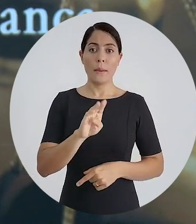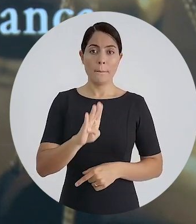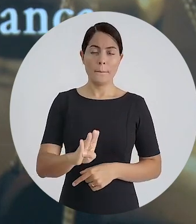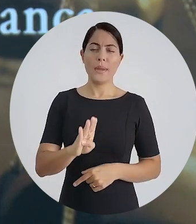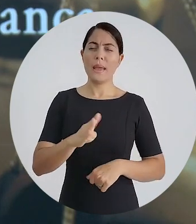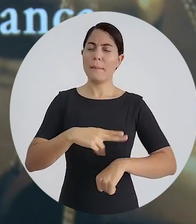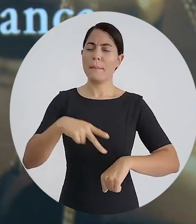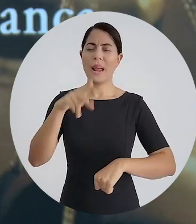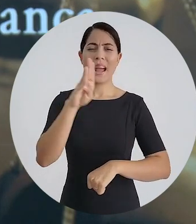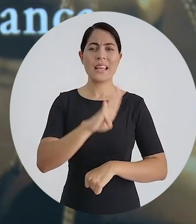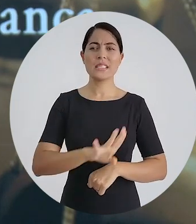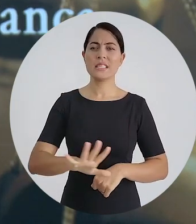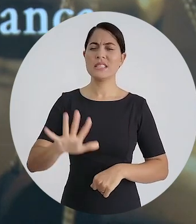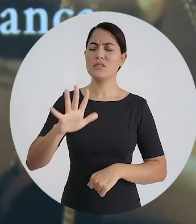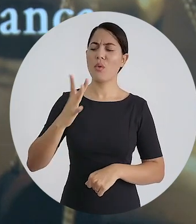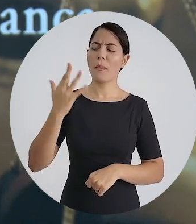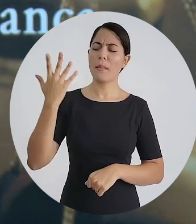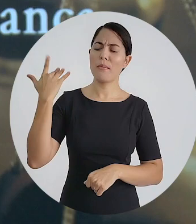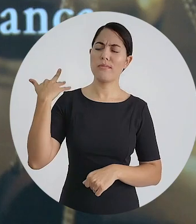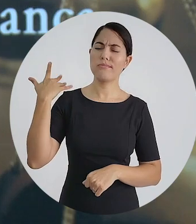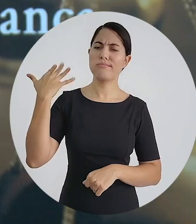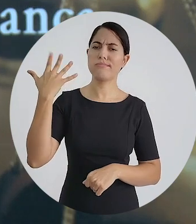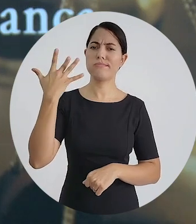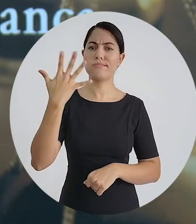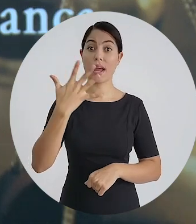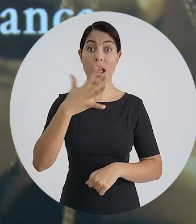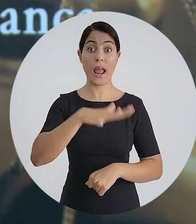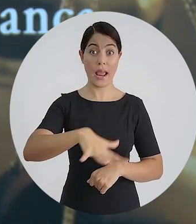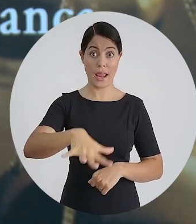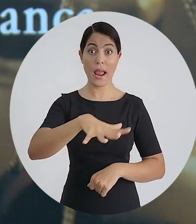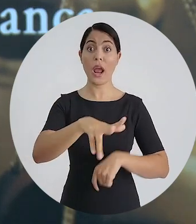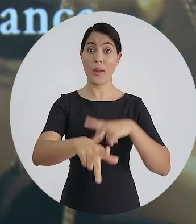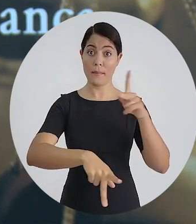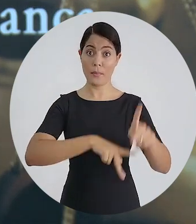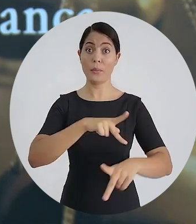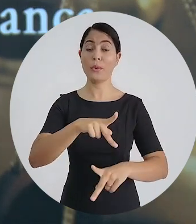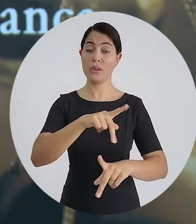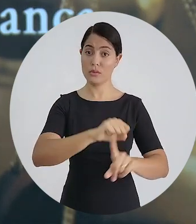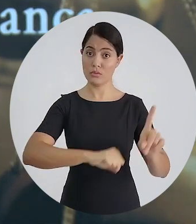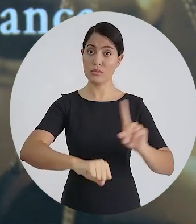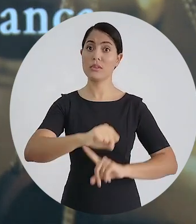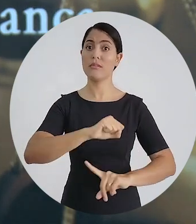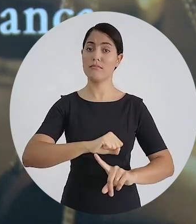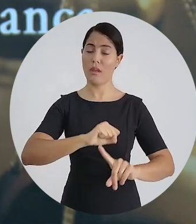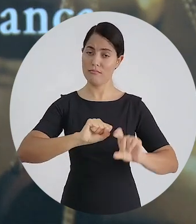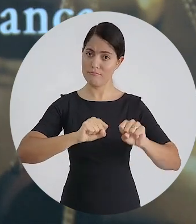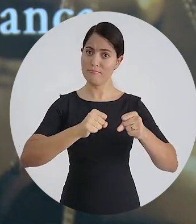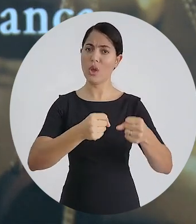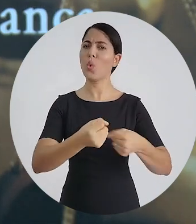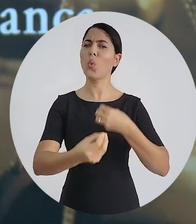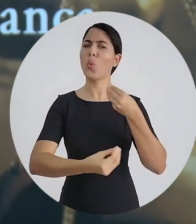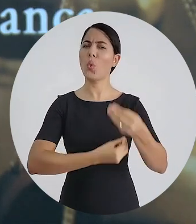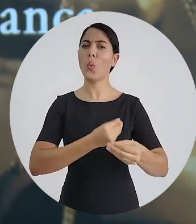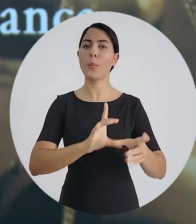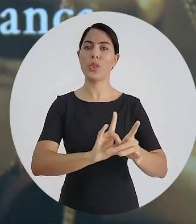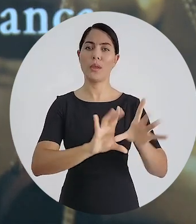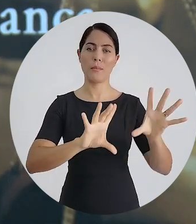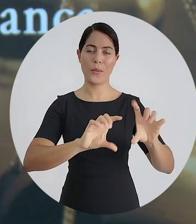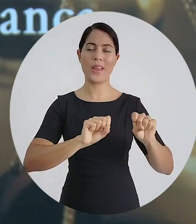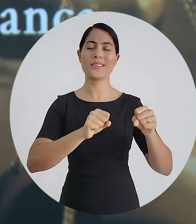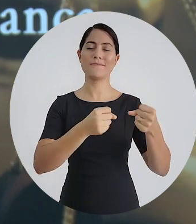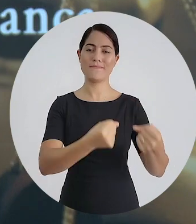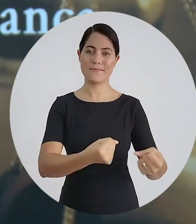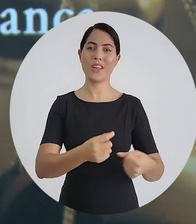a porta-voz da sociedade civil. No campo da cidadania, defender a democracia, como todos os